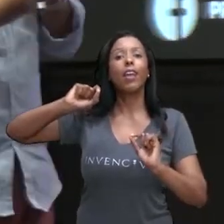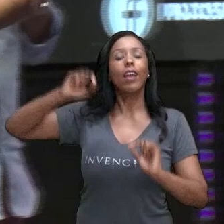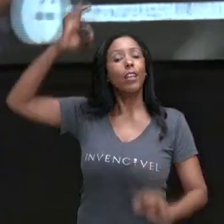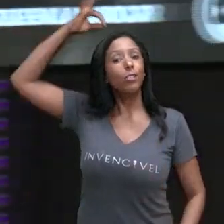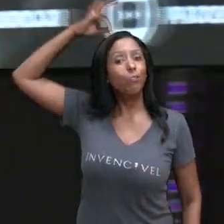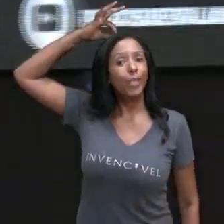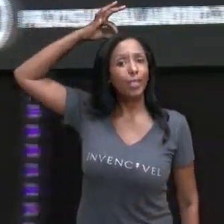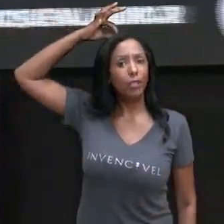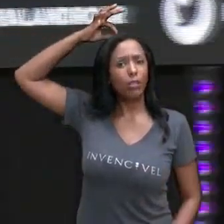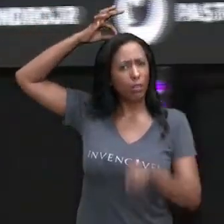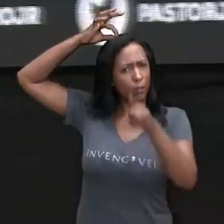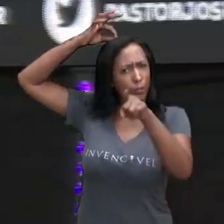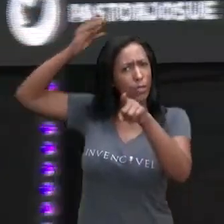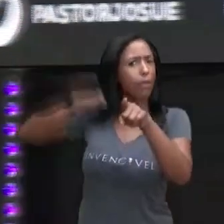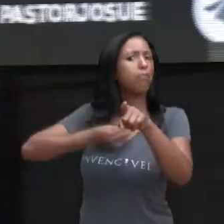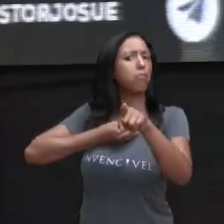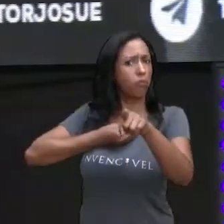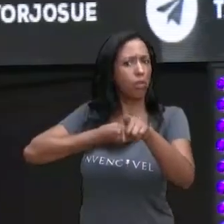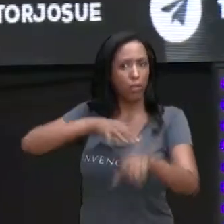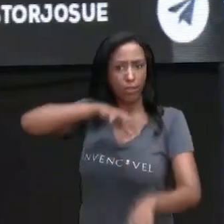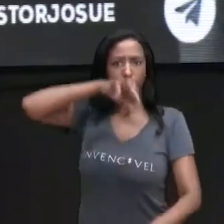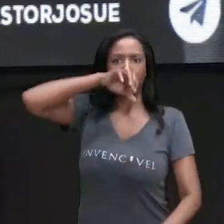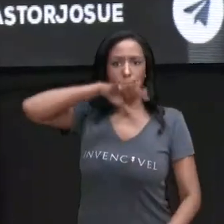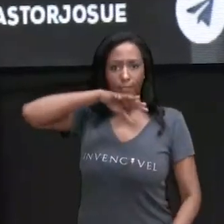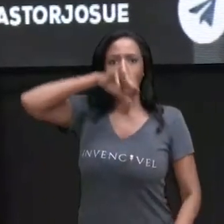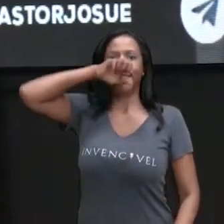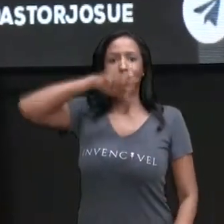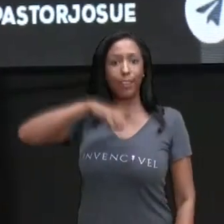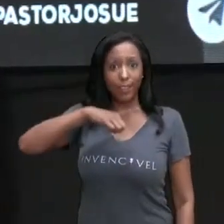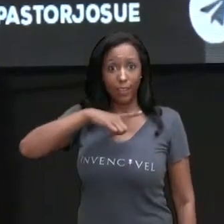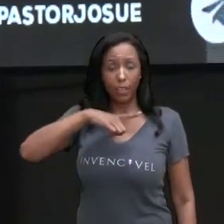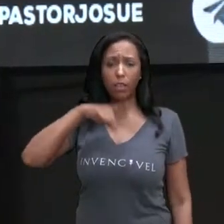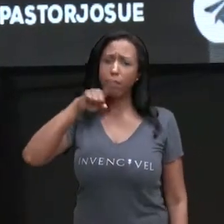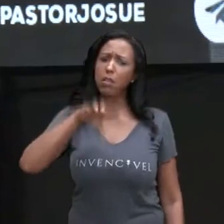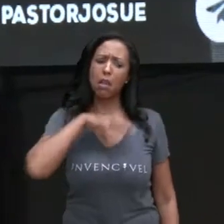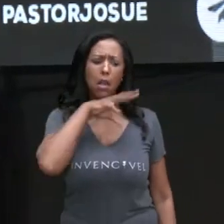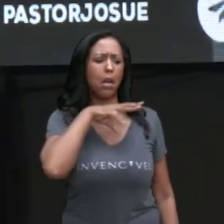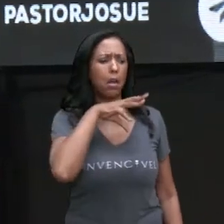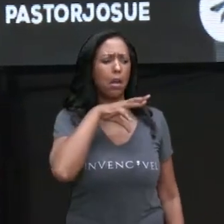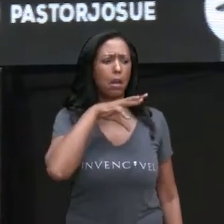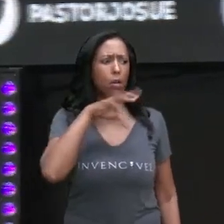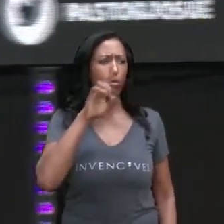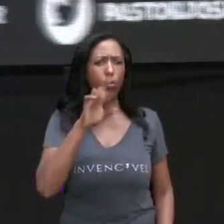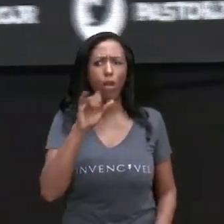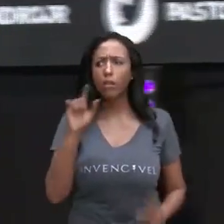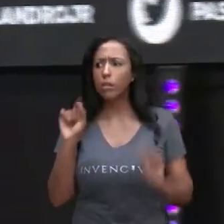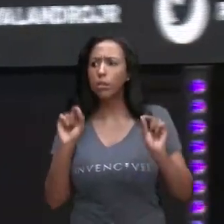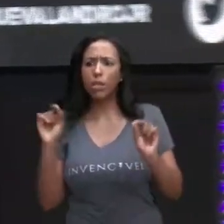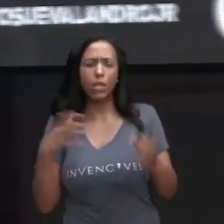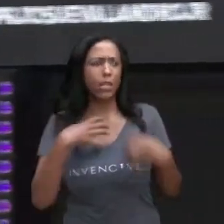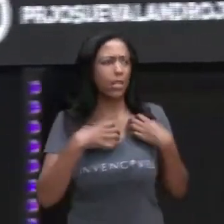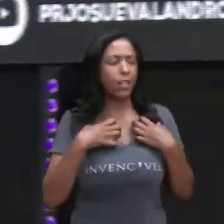vida. Você não é um animal instintivo. Você tem sentimentos, você tem